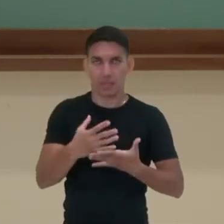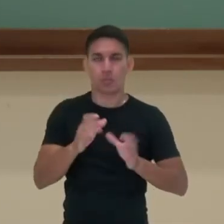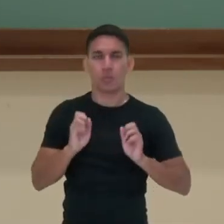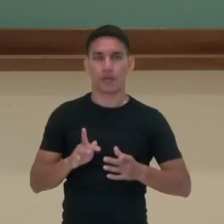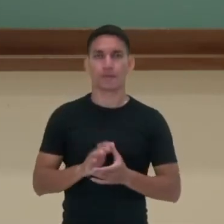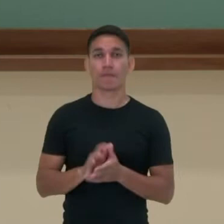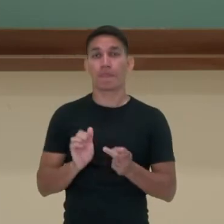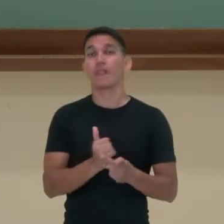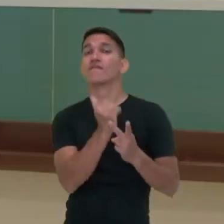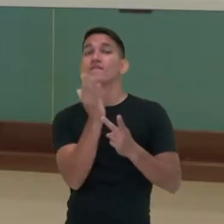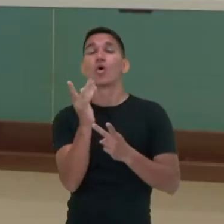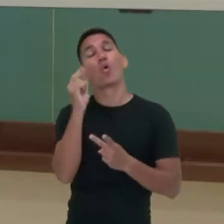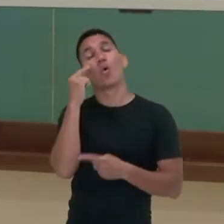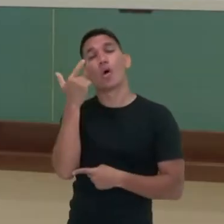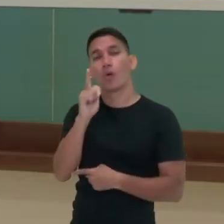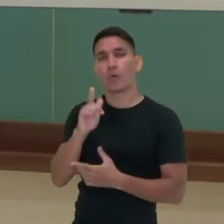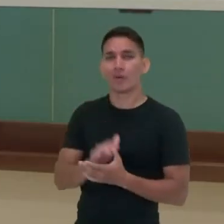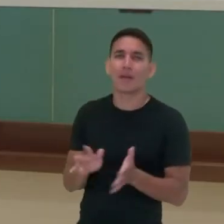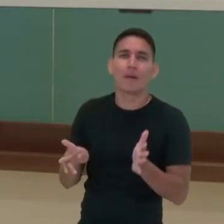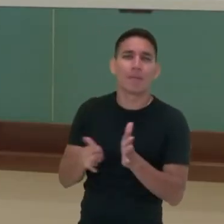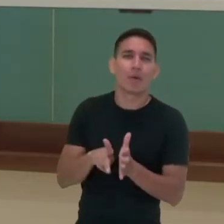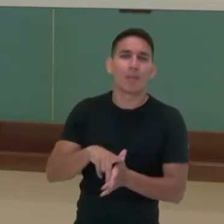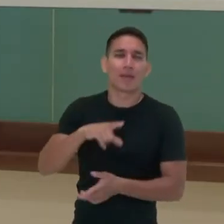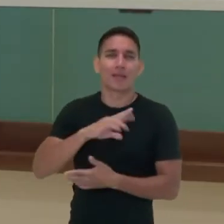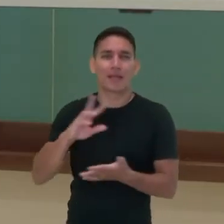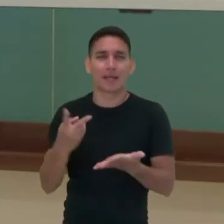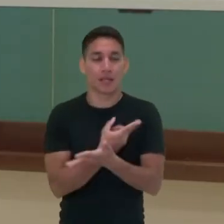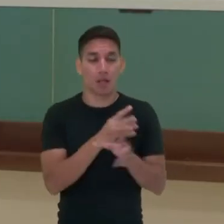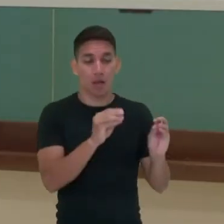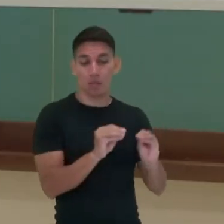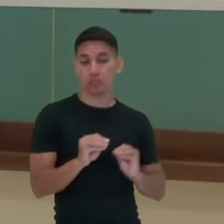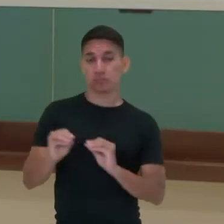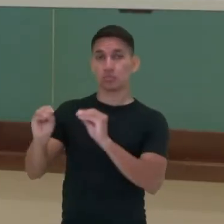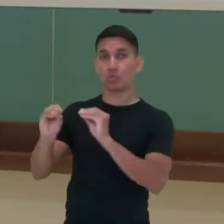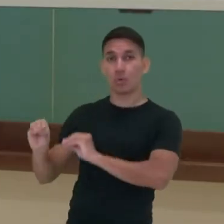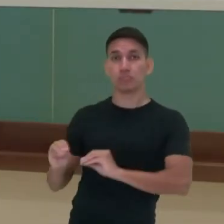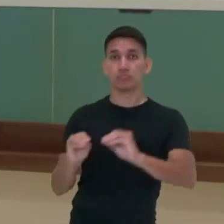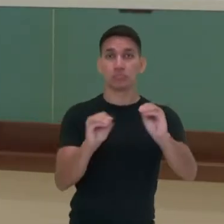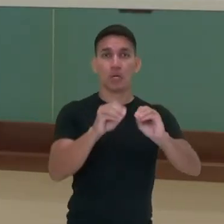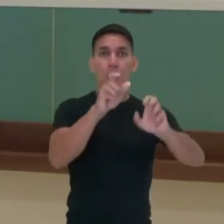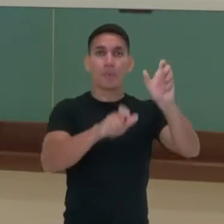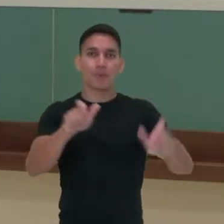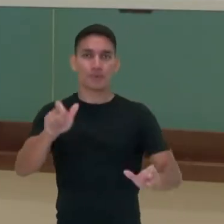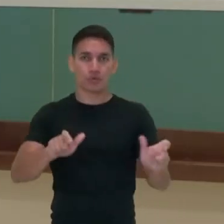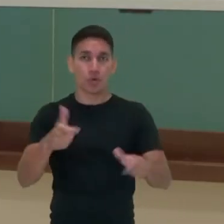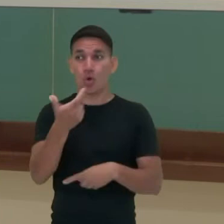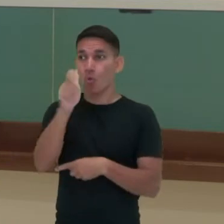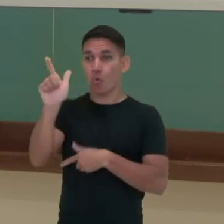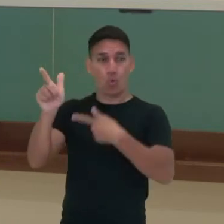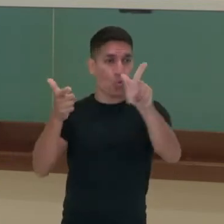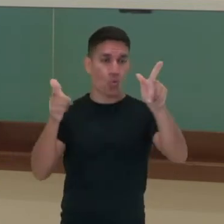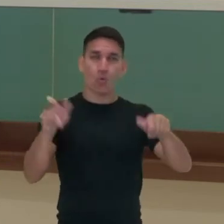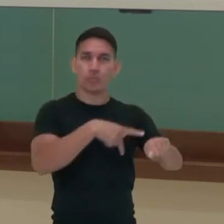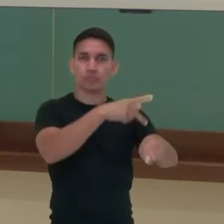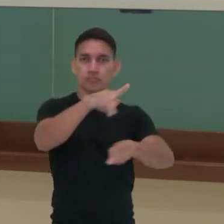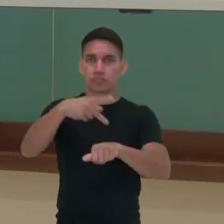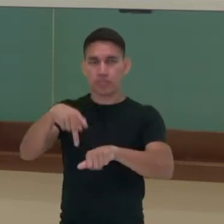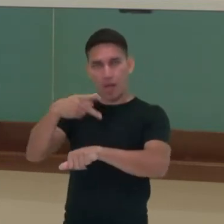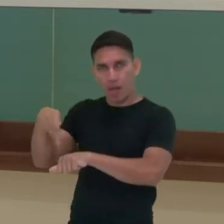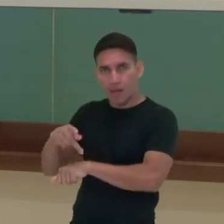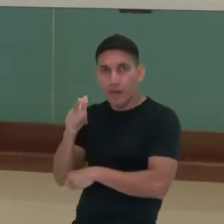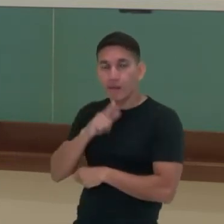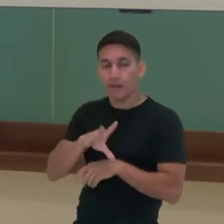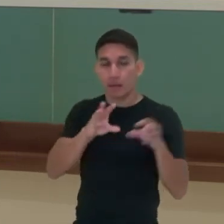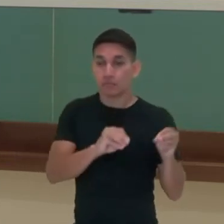migração externa, né? É aquele deslocamento de pessoas do Brasil, por exemplo, ou de outras nações, em direção